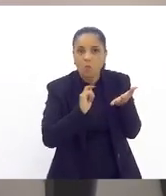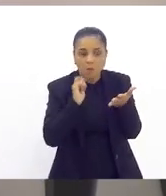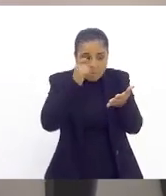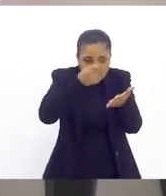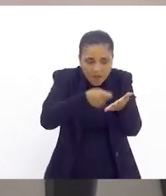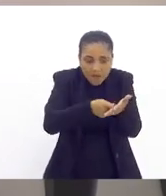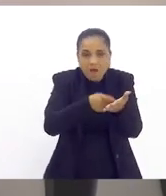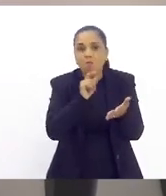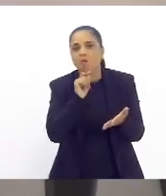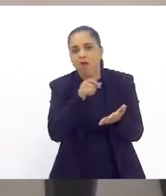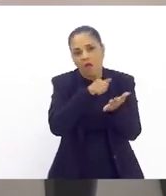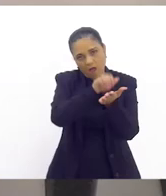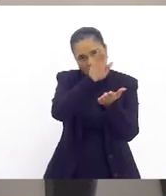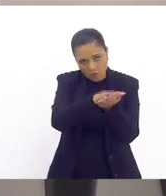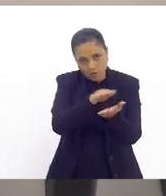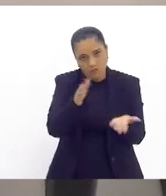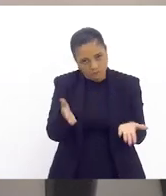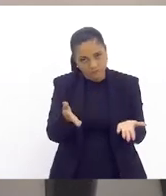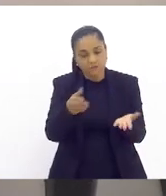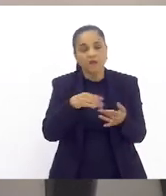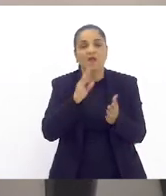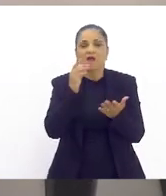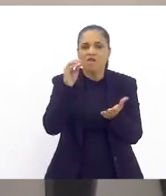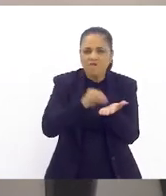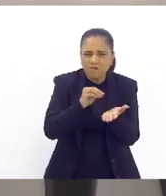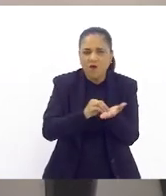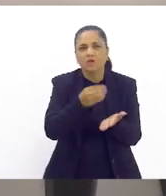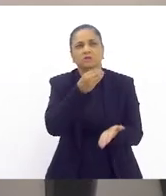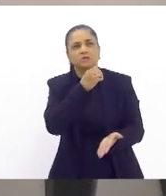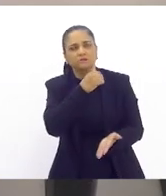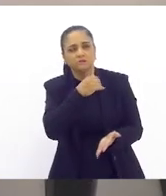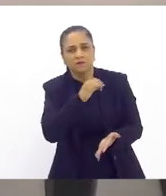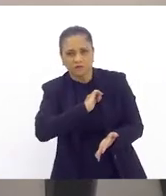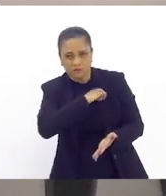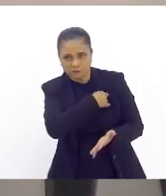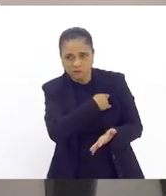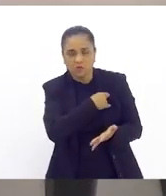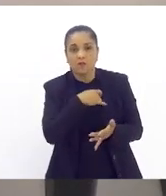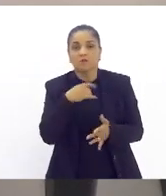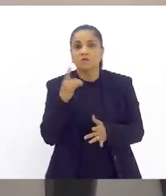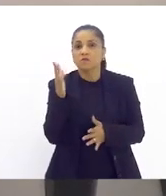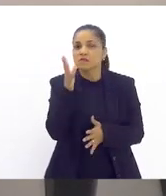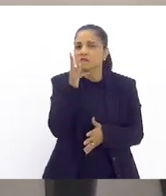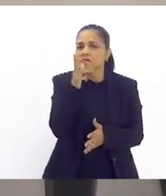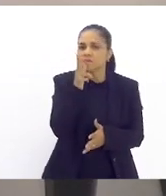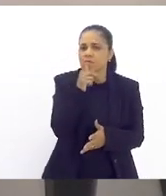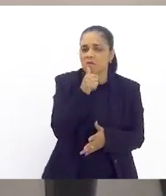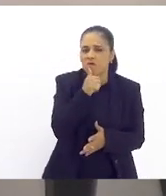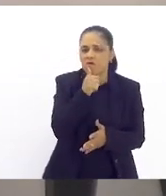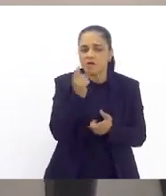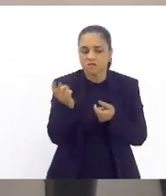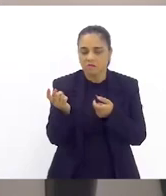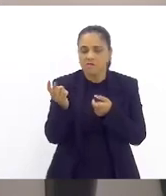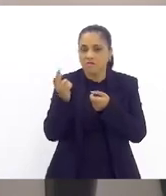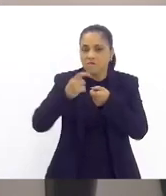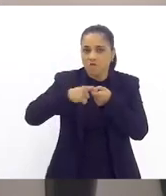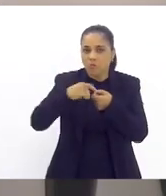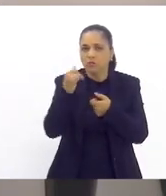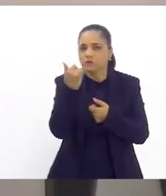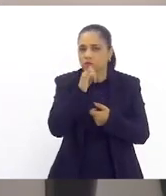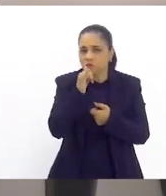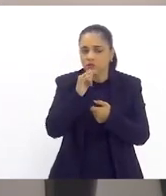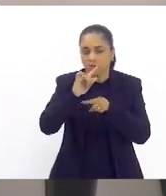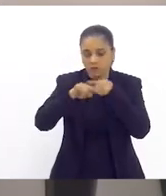a falta de fiscalização que eu já disse a demora no restabelecimento da energia após as chuvas fortes a gente sabe exatamente